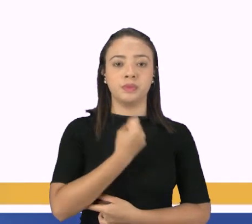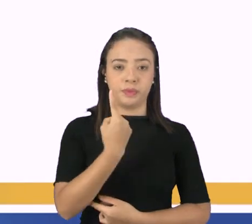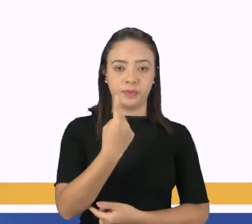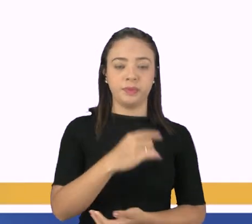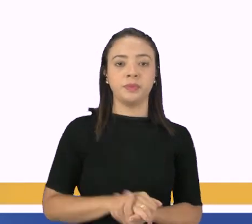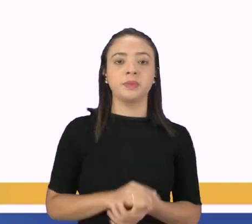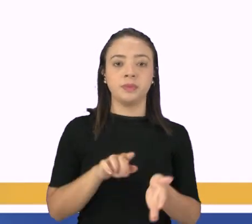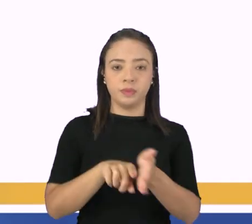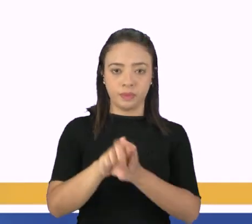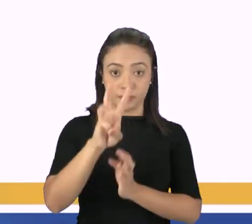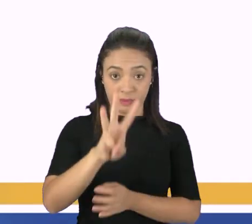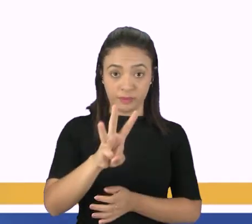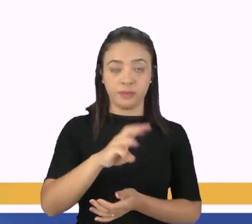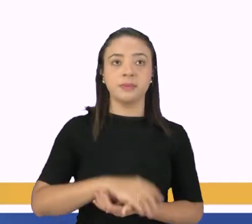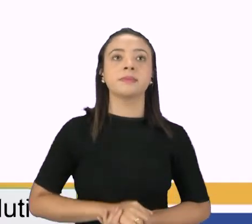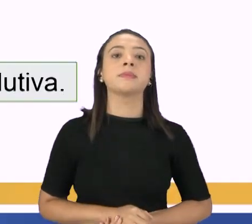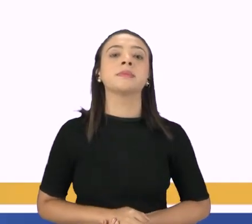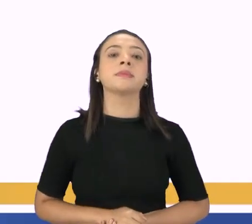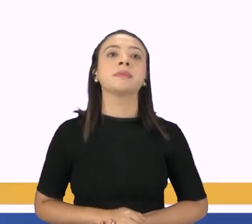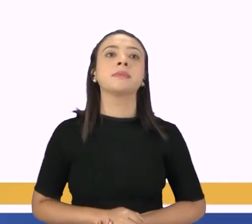Exercício de número 3.